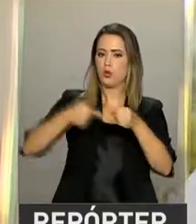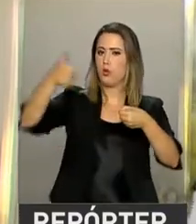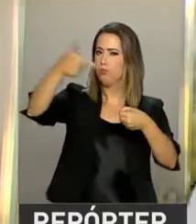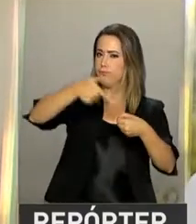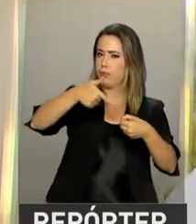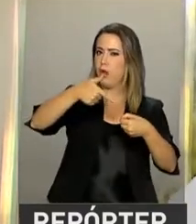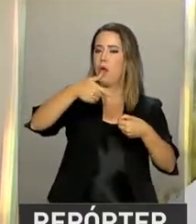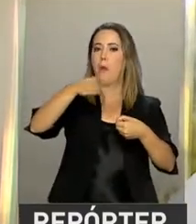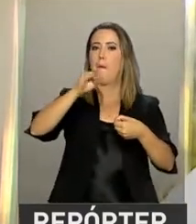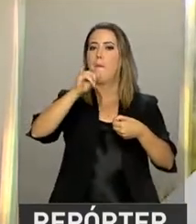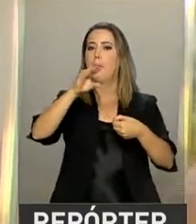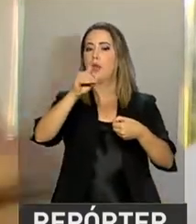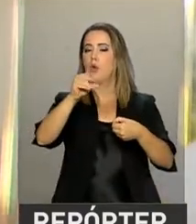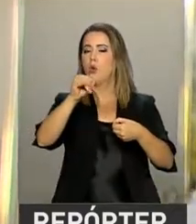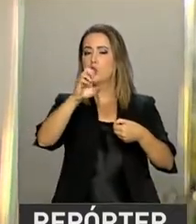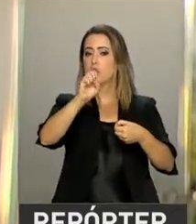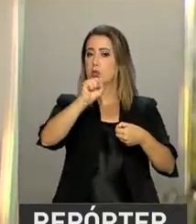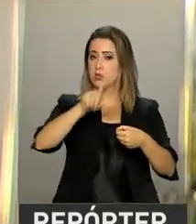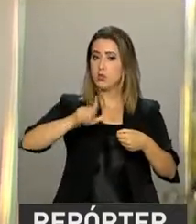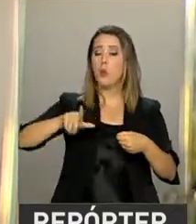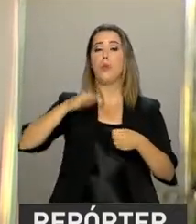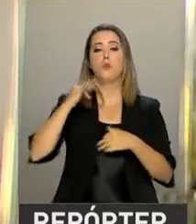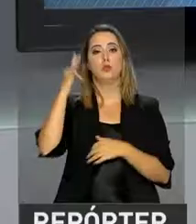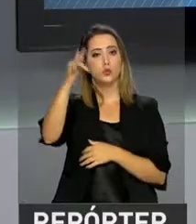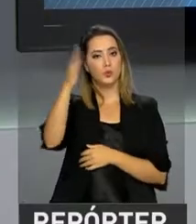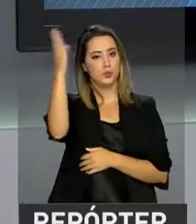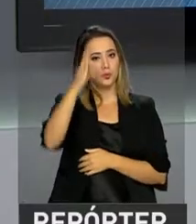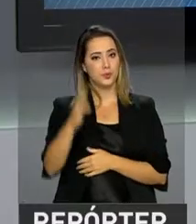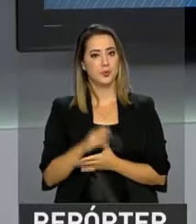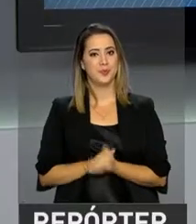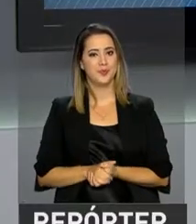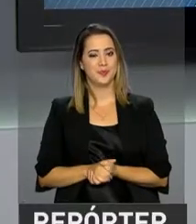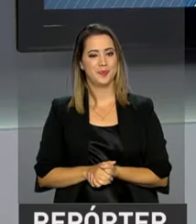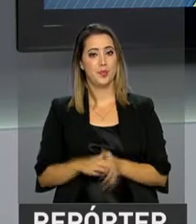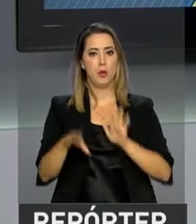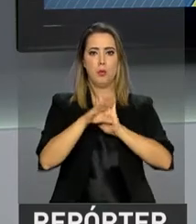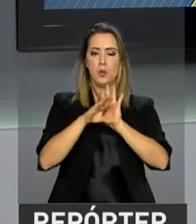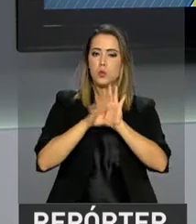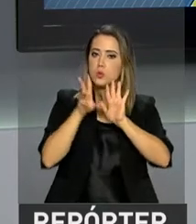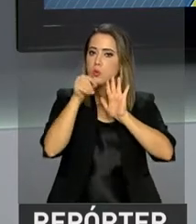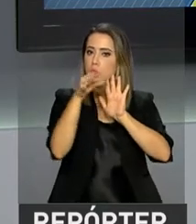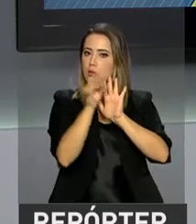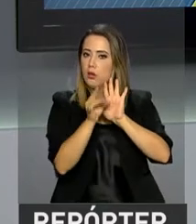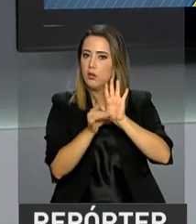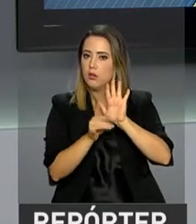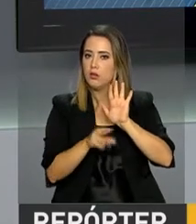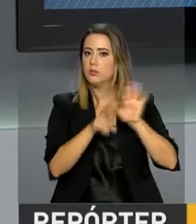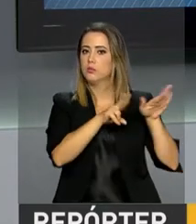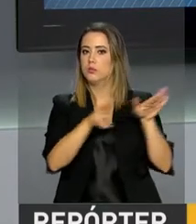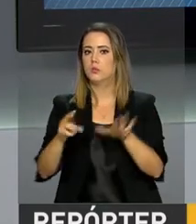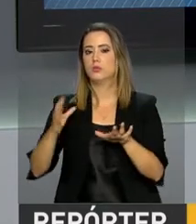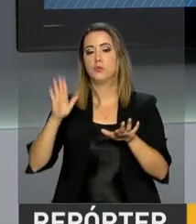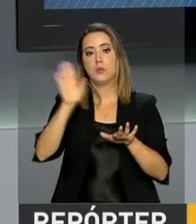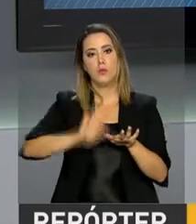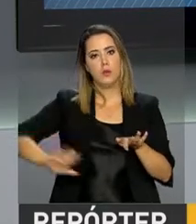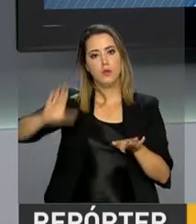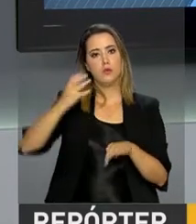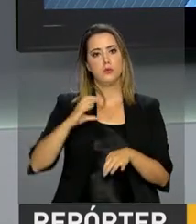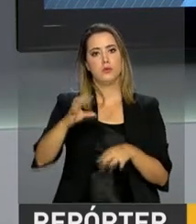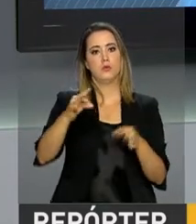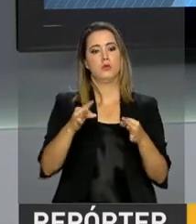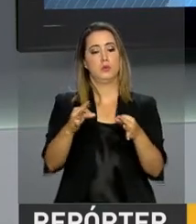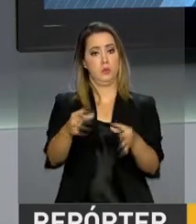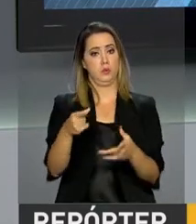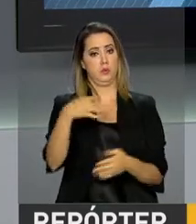mostrando o desenvolvimento que o Brasil pode ter futuramente. A programação completa da Semana Nacional de Ciência e Tecnologia